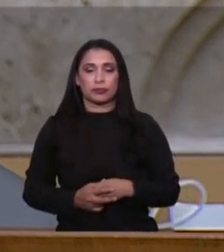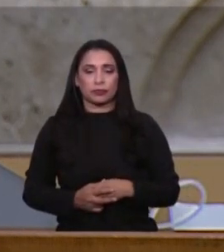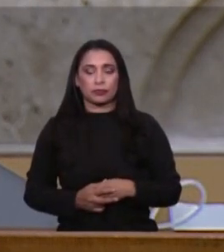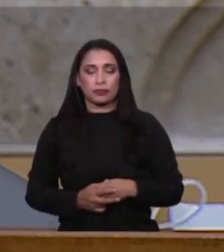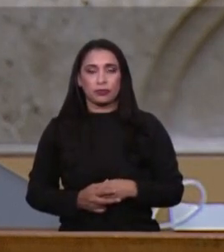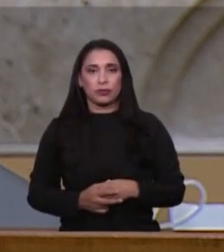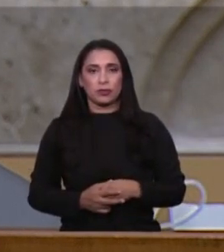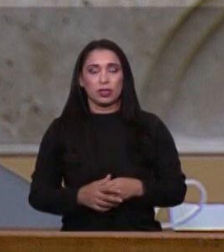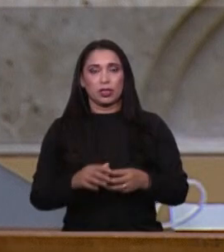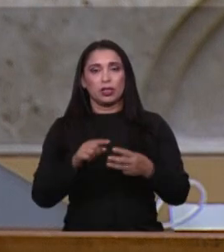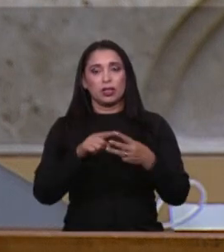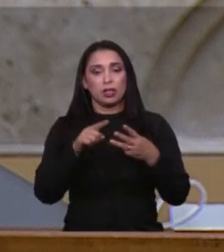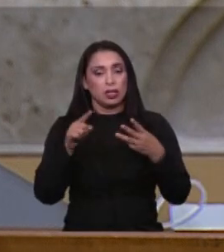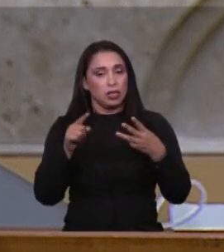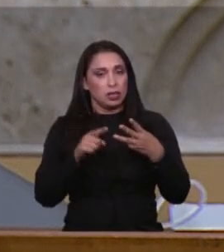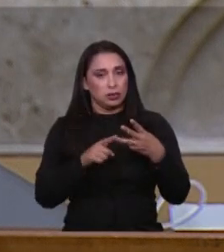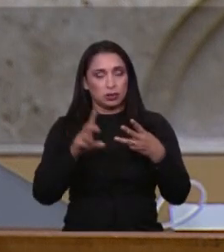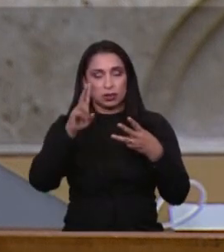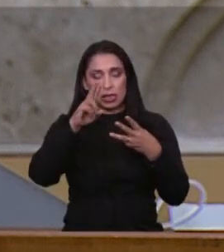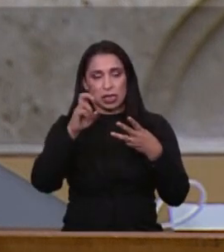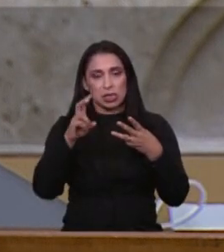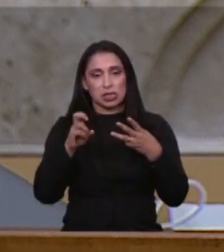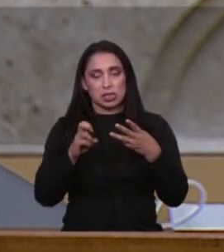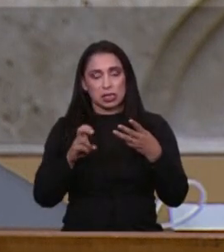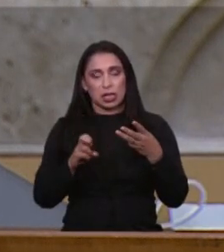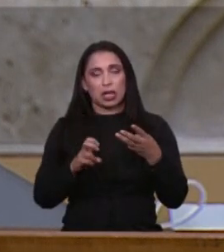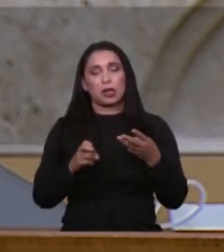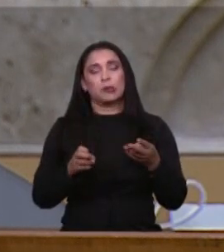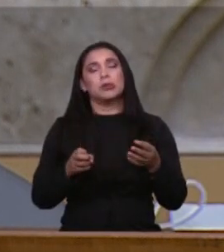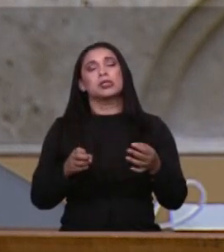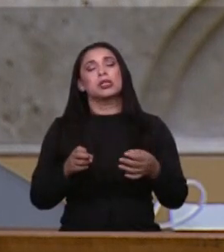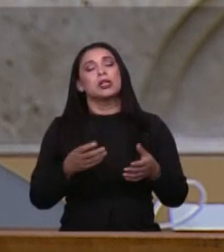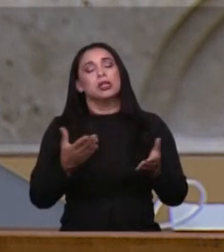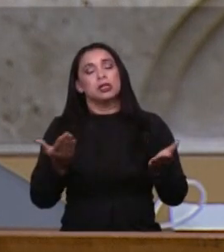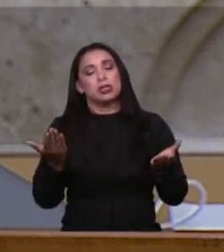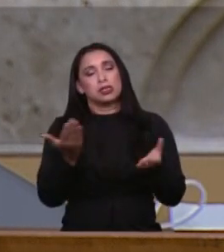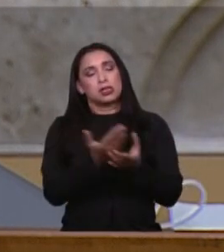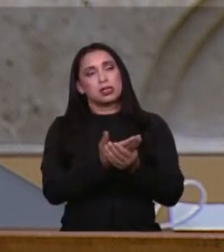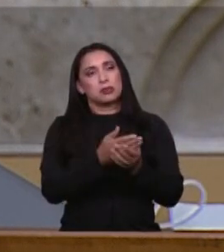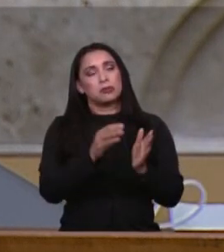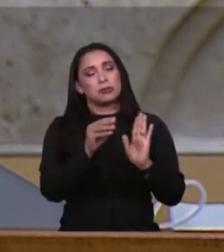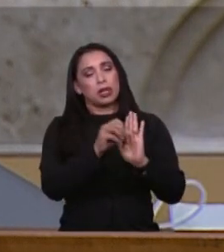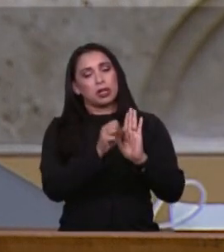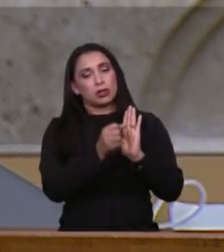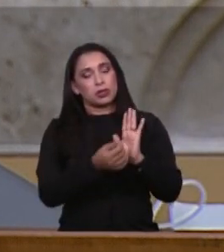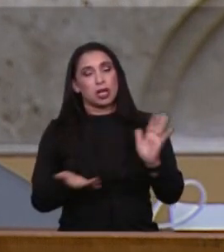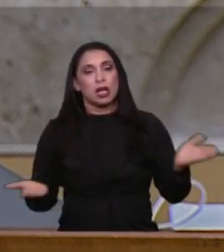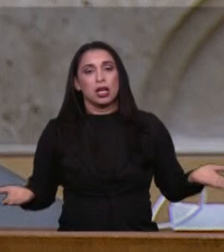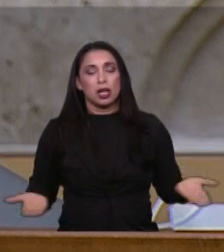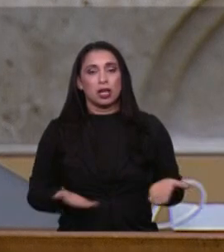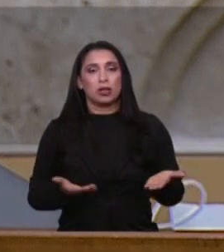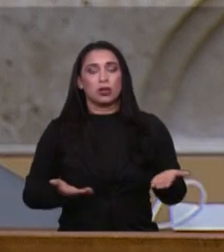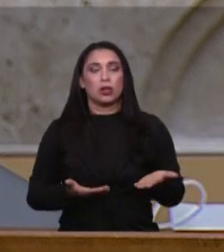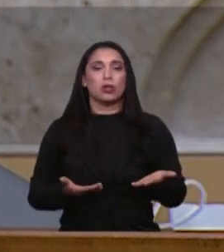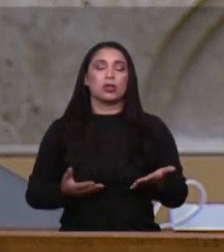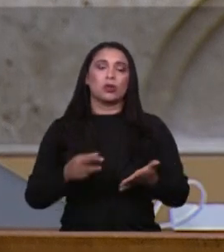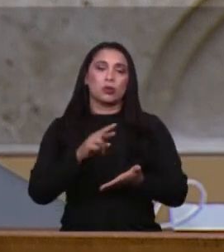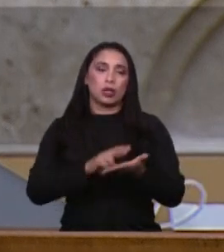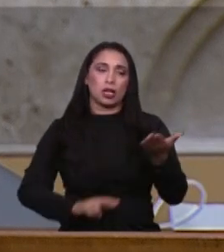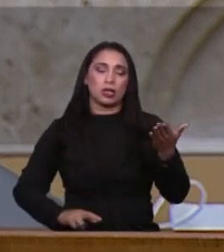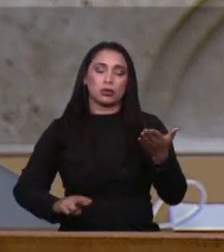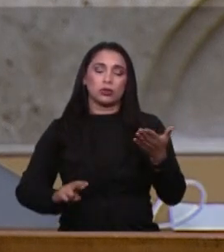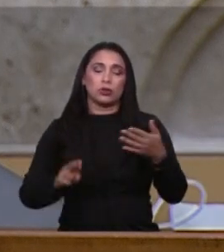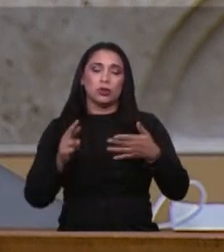questões postas em discussão nesses embargos de declaração. Eu passo a palavra ao relator da repercussão geral,